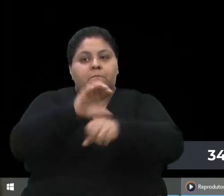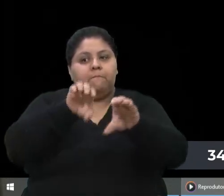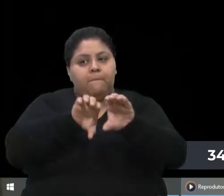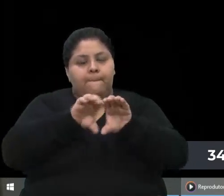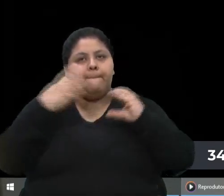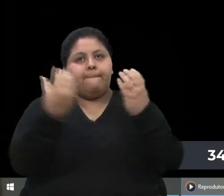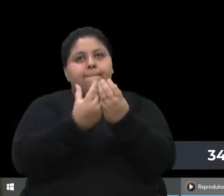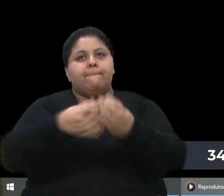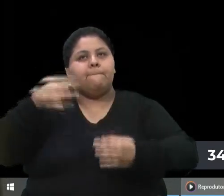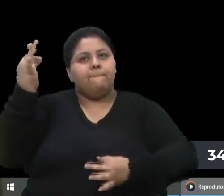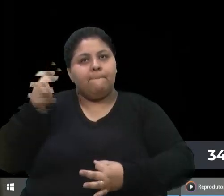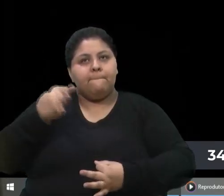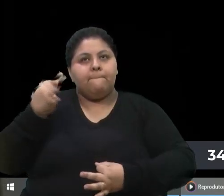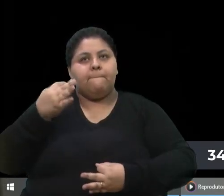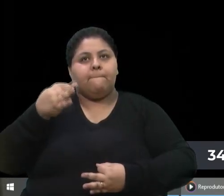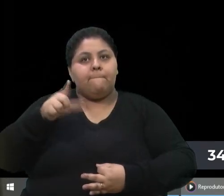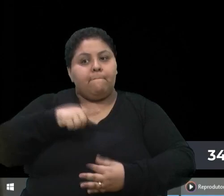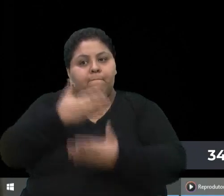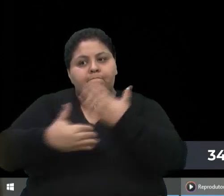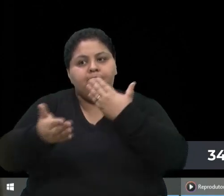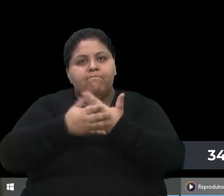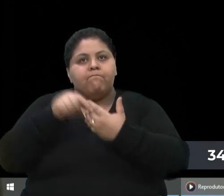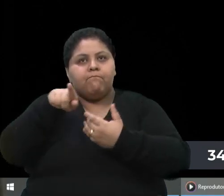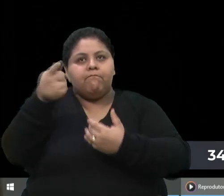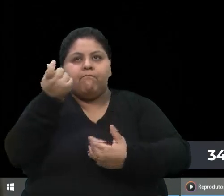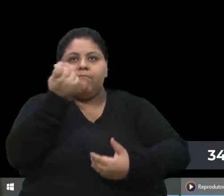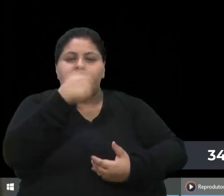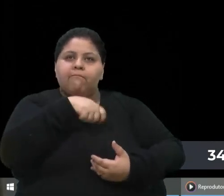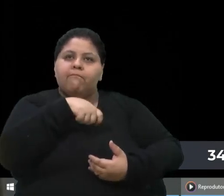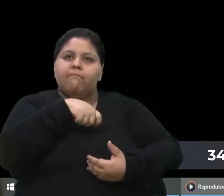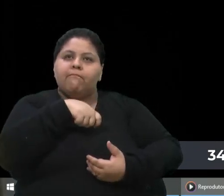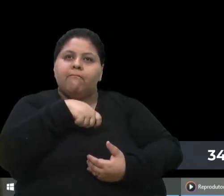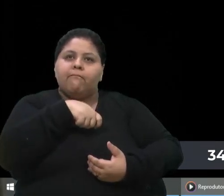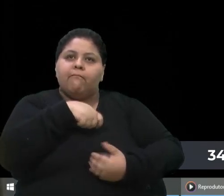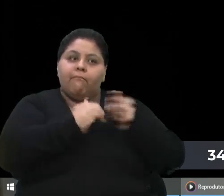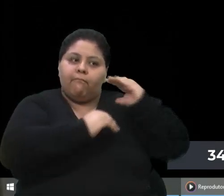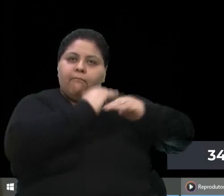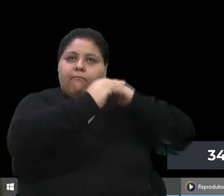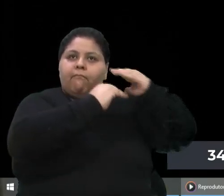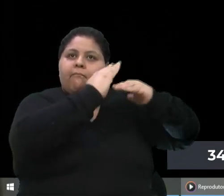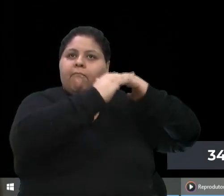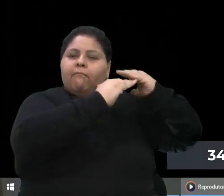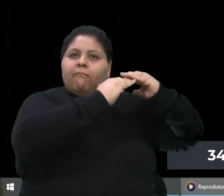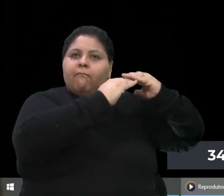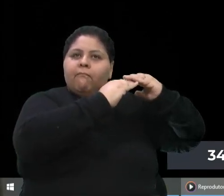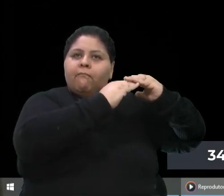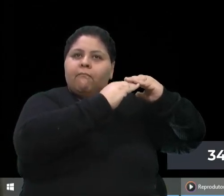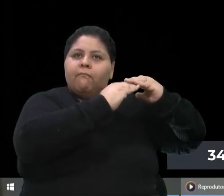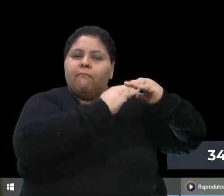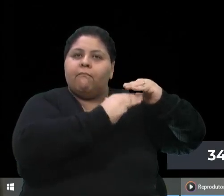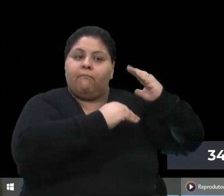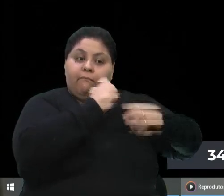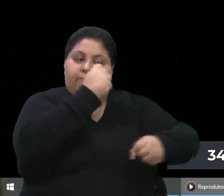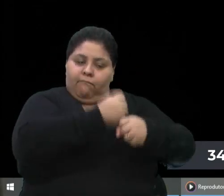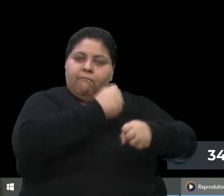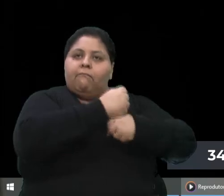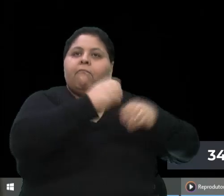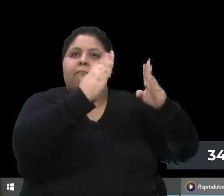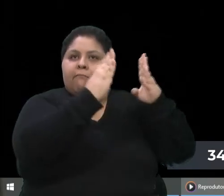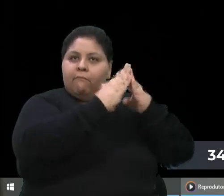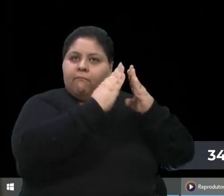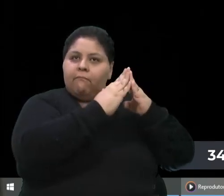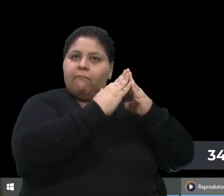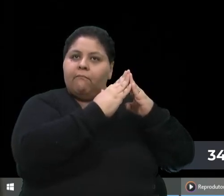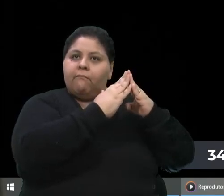maravilhosa. Temos tudo que vocês precisam para montar e construir sua casa.